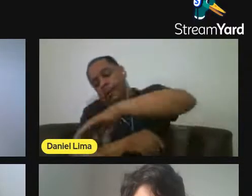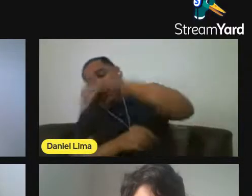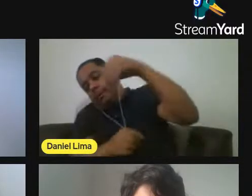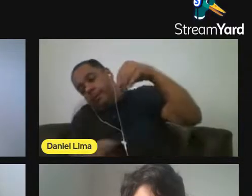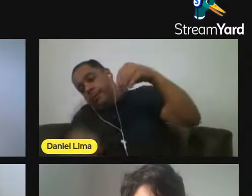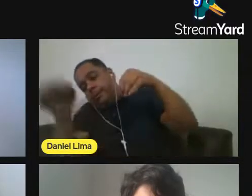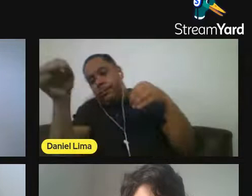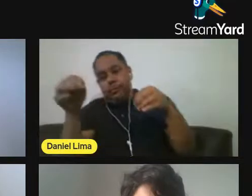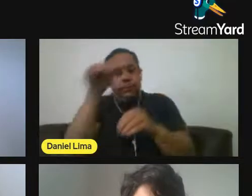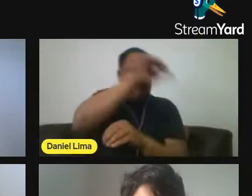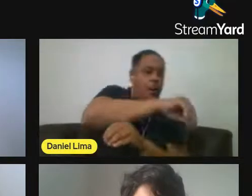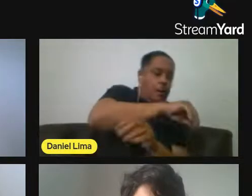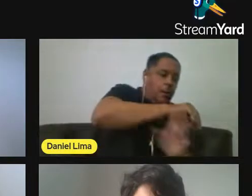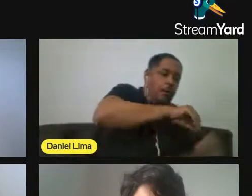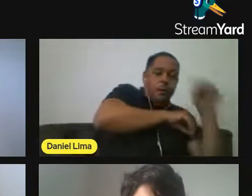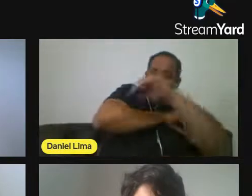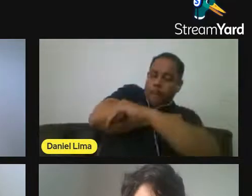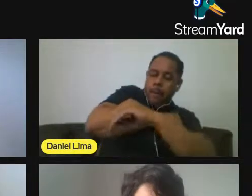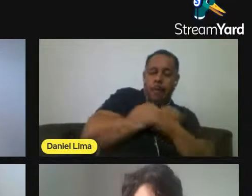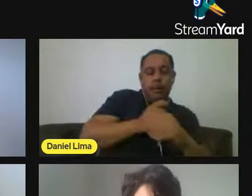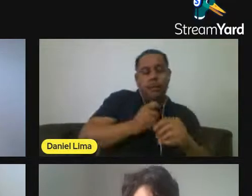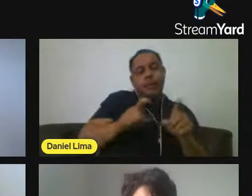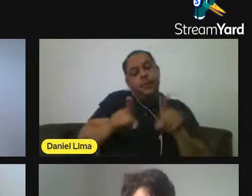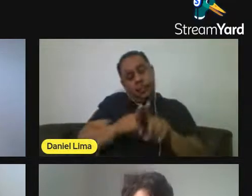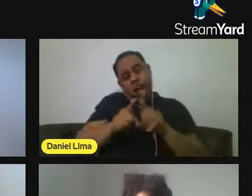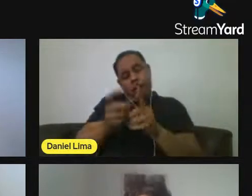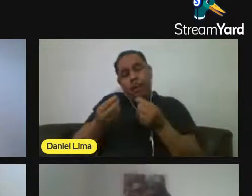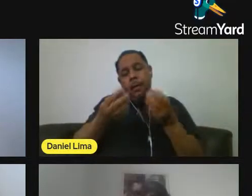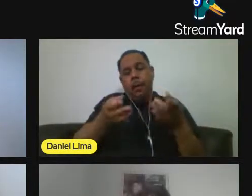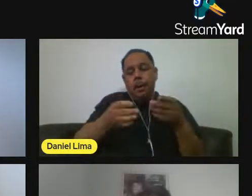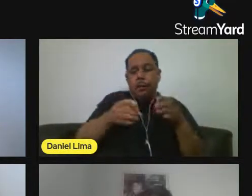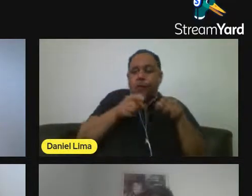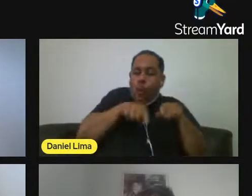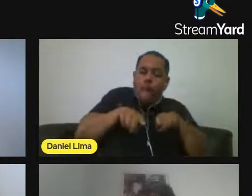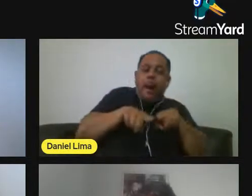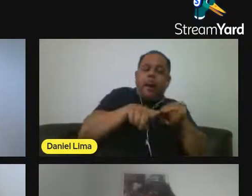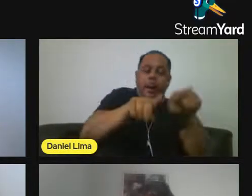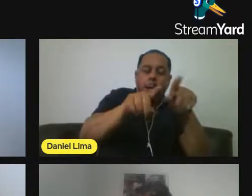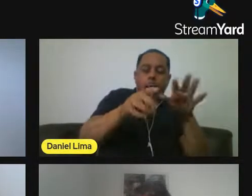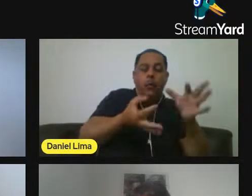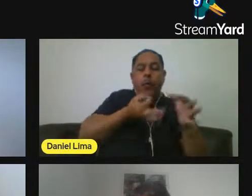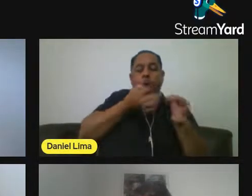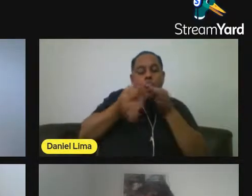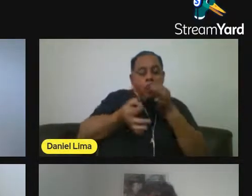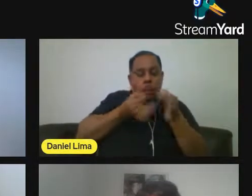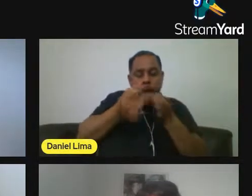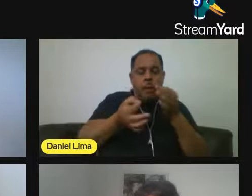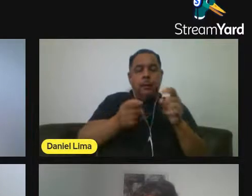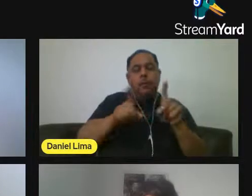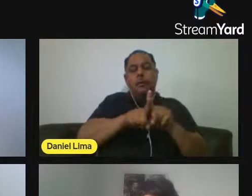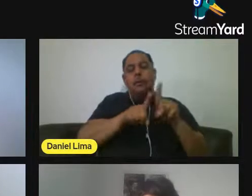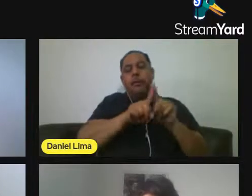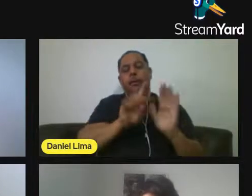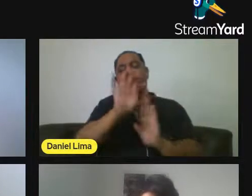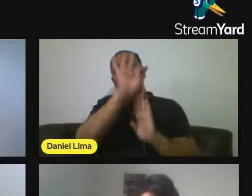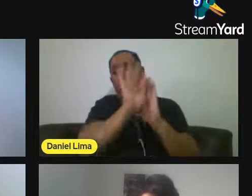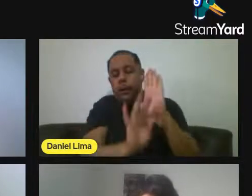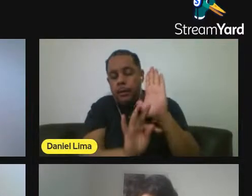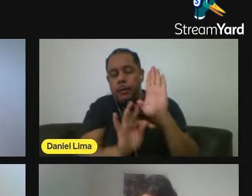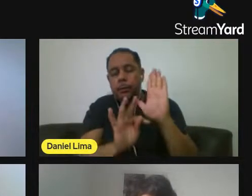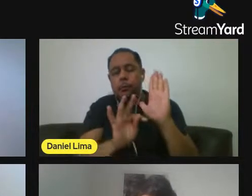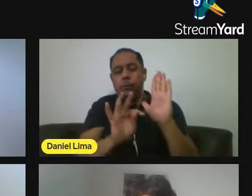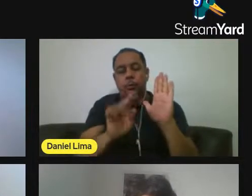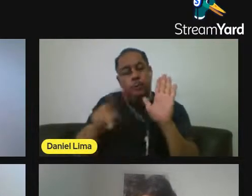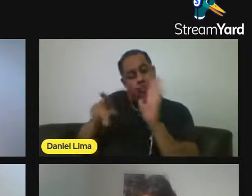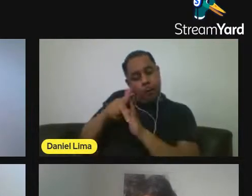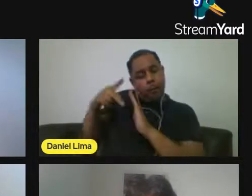traz justamente um certo paralelo com os argumentos e com o texto nietzschiano, né?